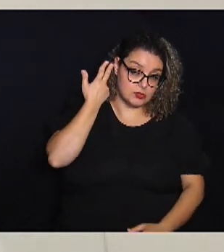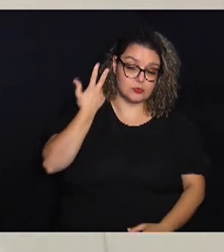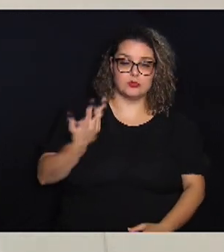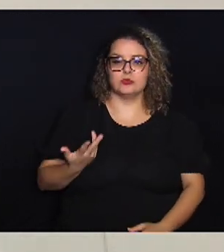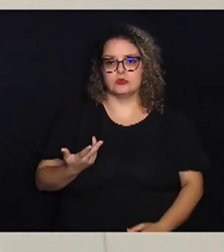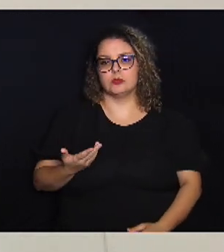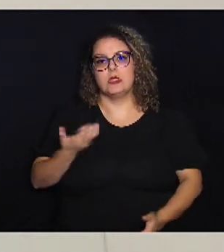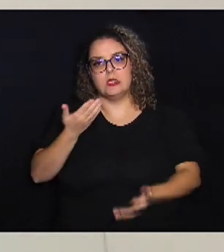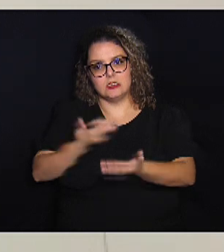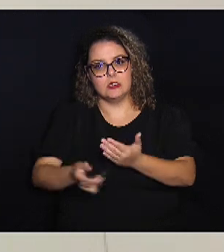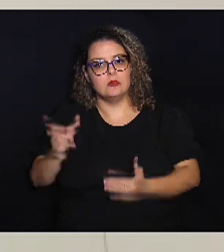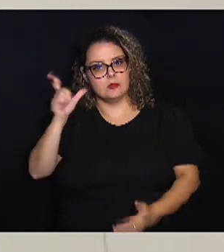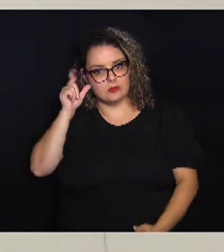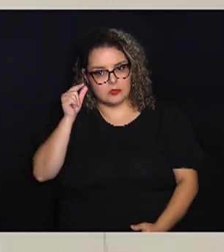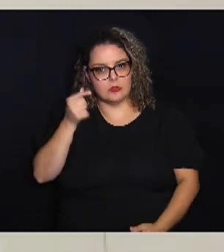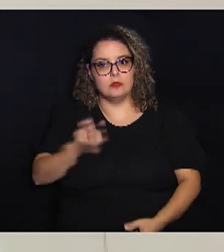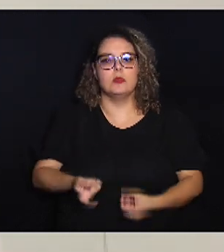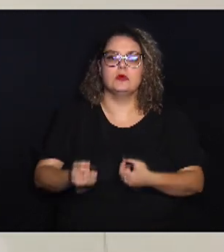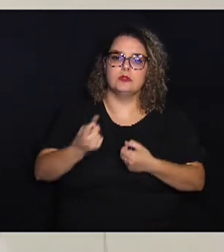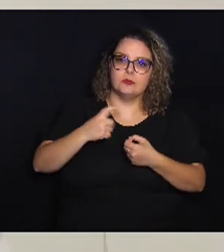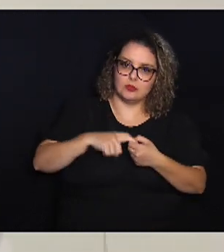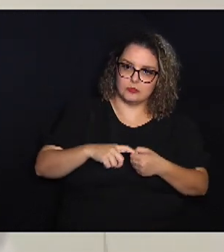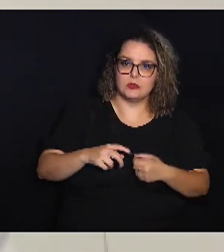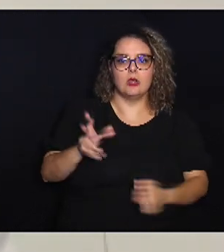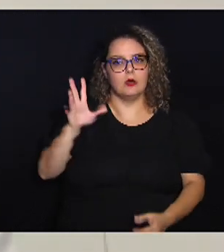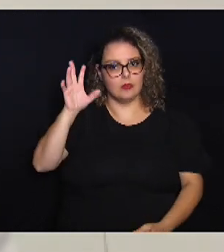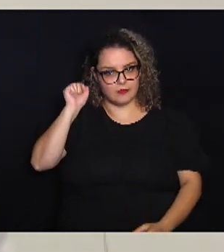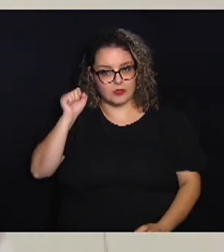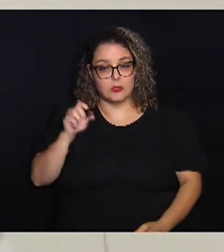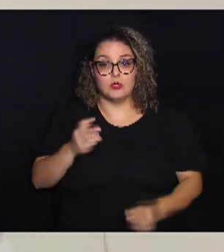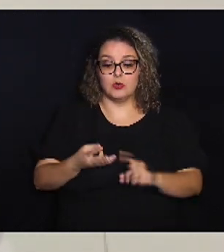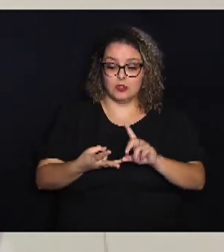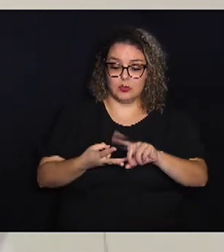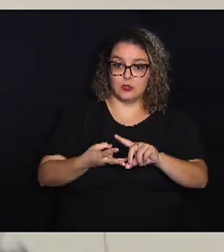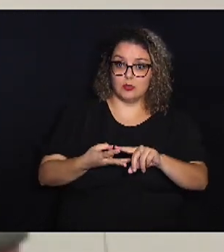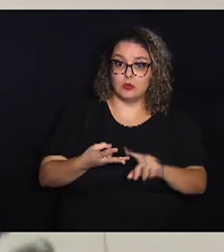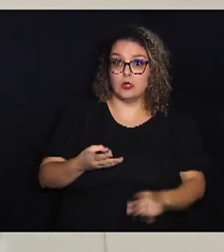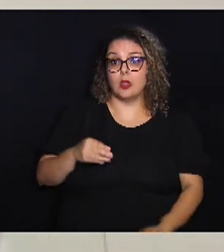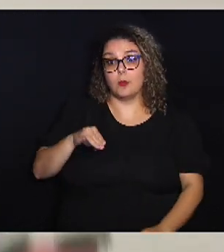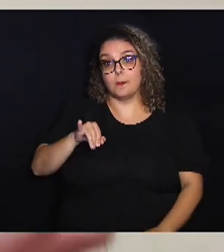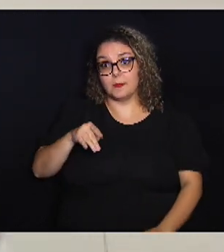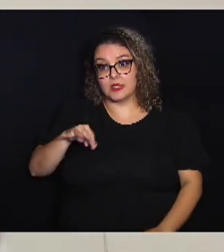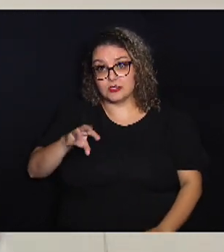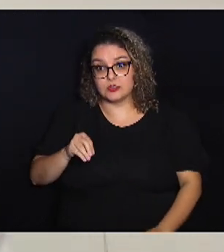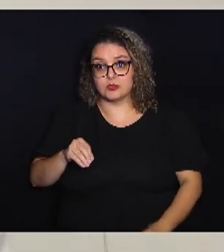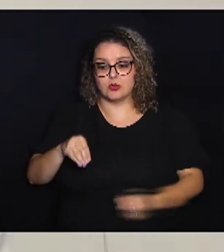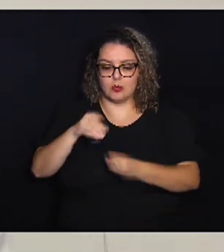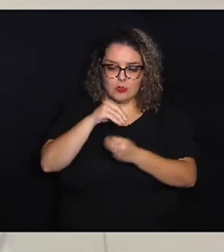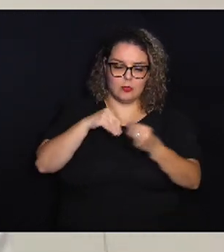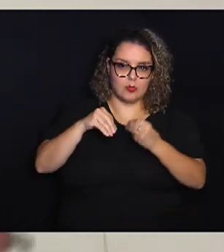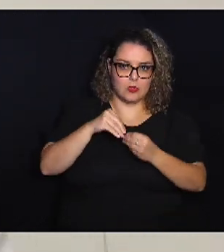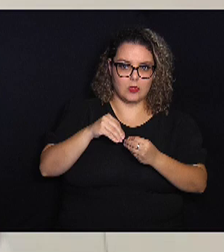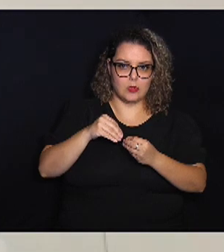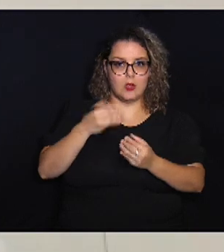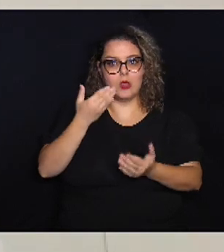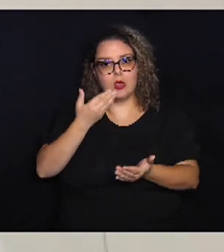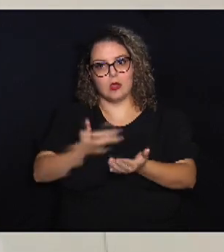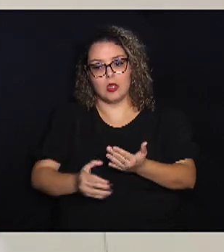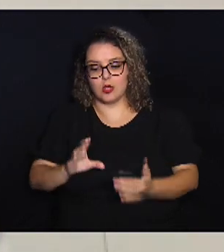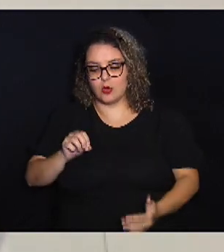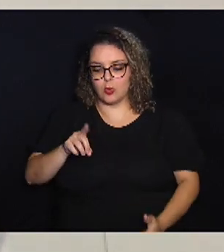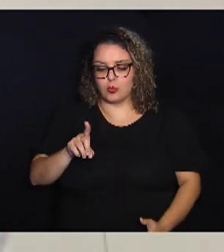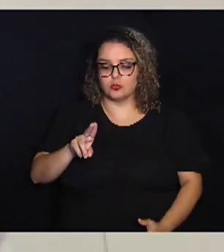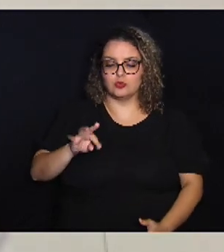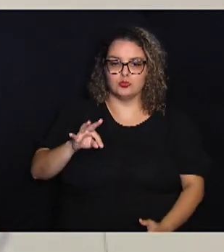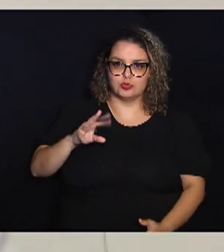perda auditiva pode ser revertida. E o terceiro tipo é o tipo misto, que mistura, né, a perda condutiva